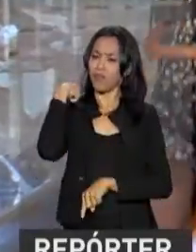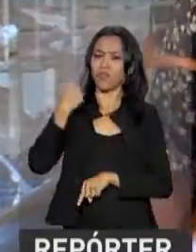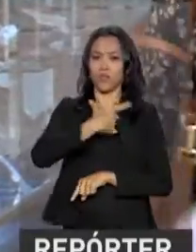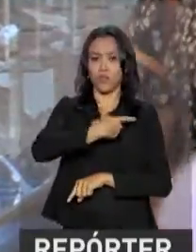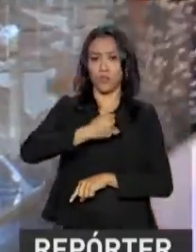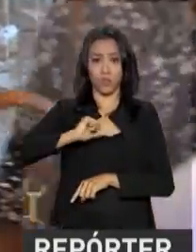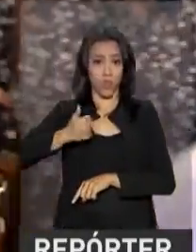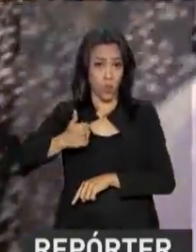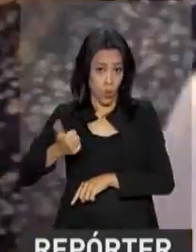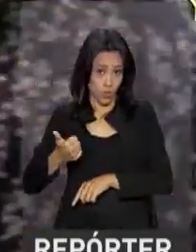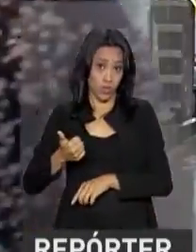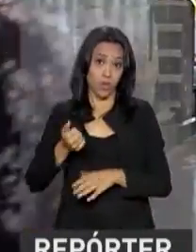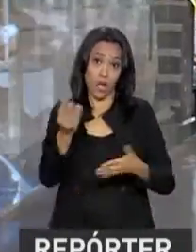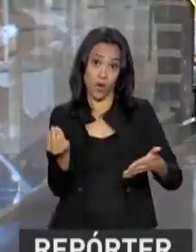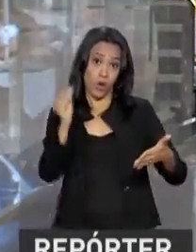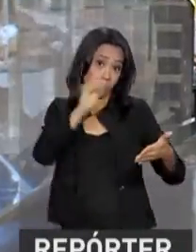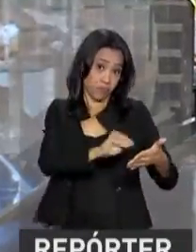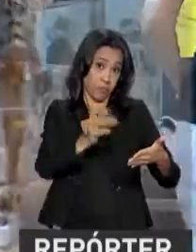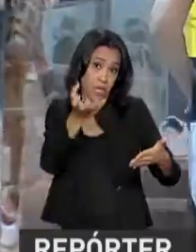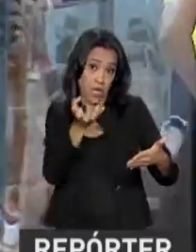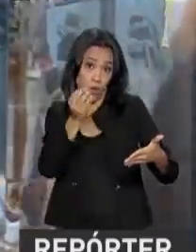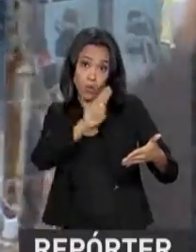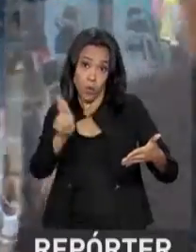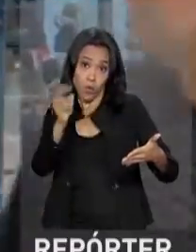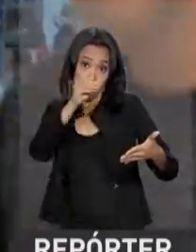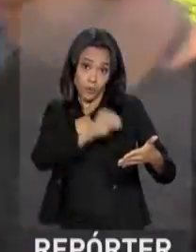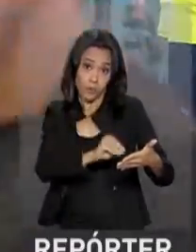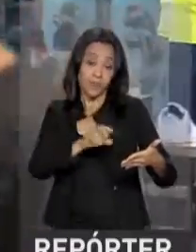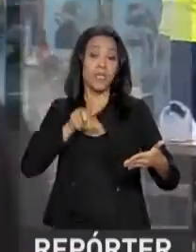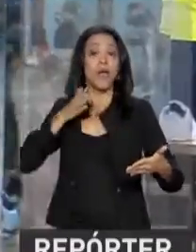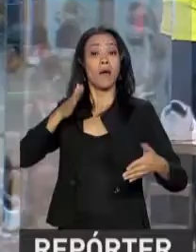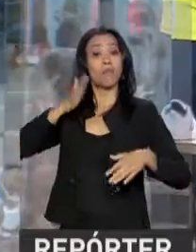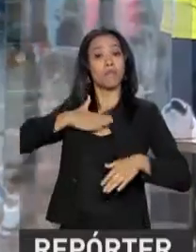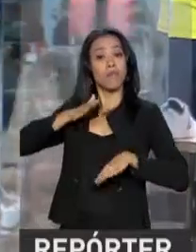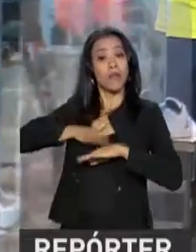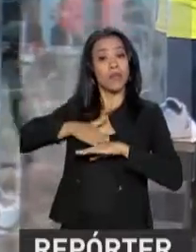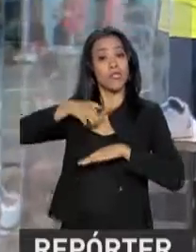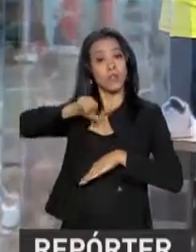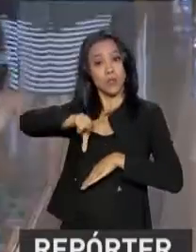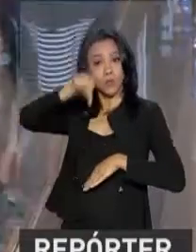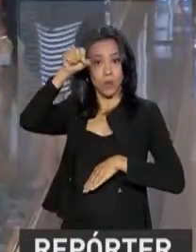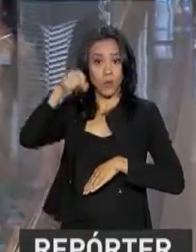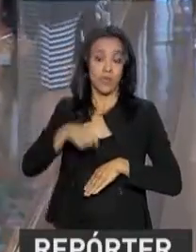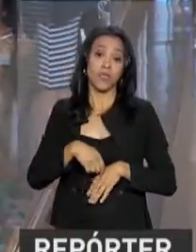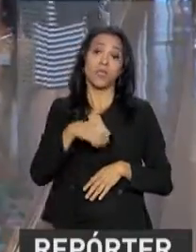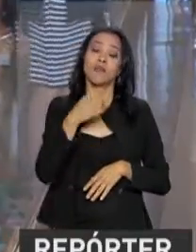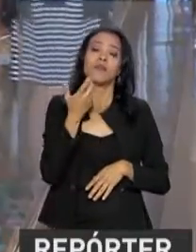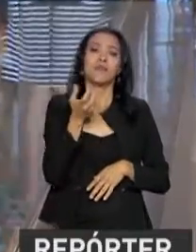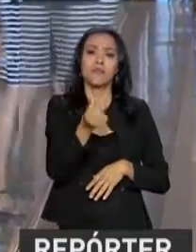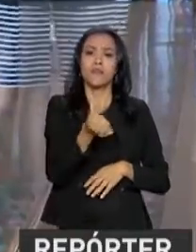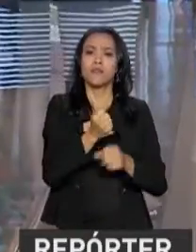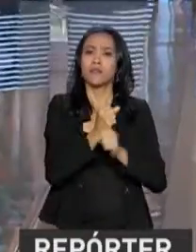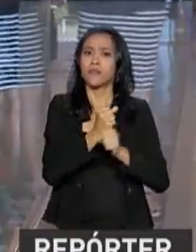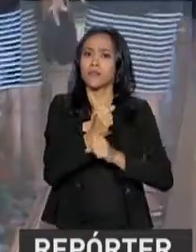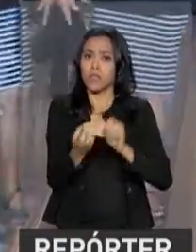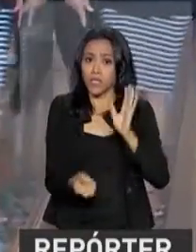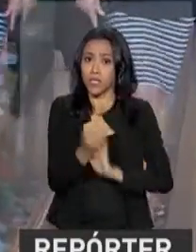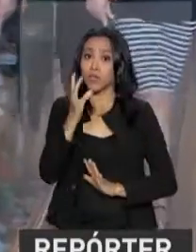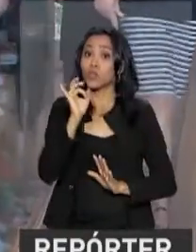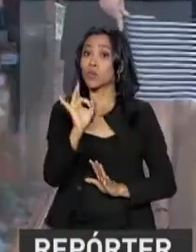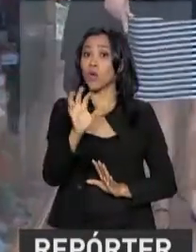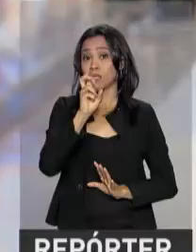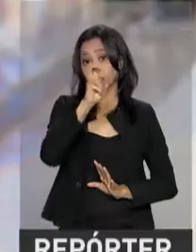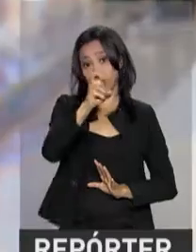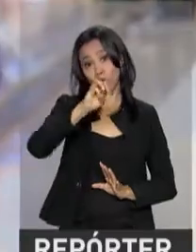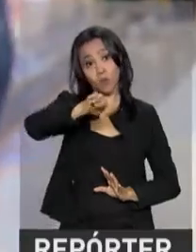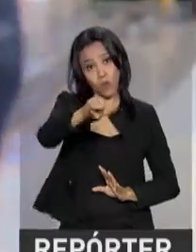inclusão do consumidor na lista é optativa após seis anos de criação apenas 5 milhões de brasileiros fazem parte da